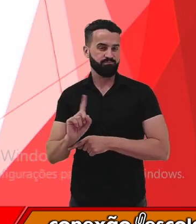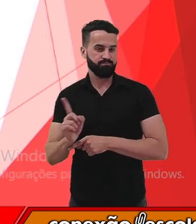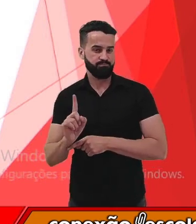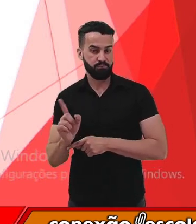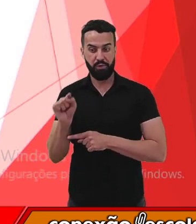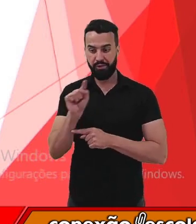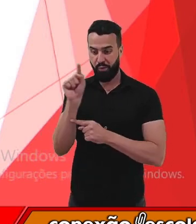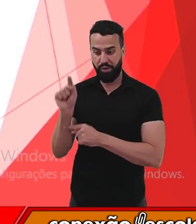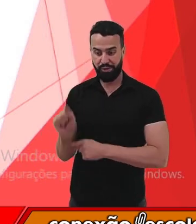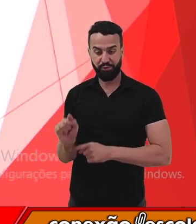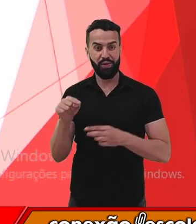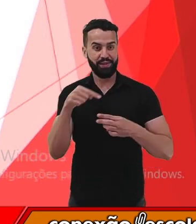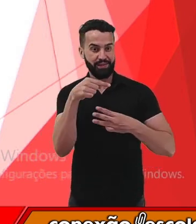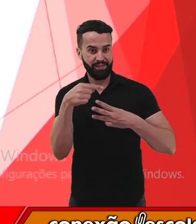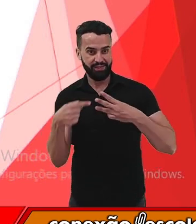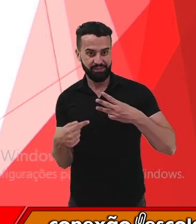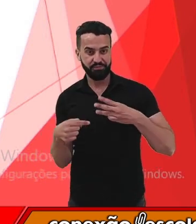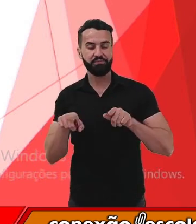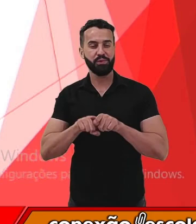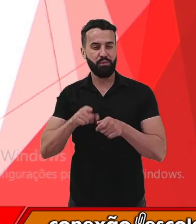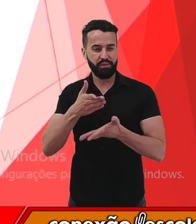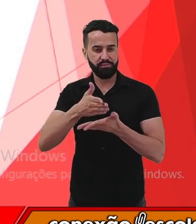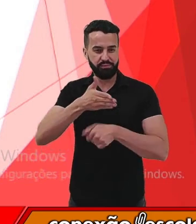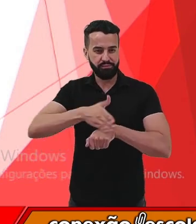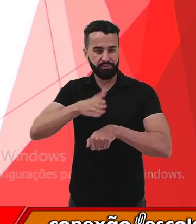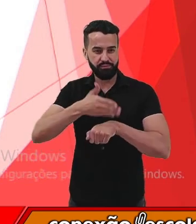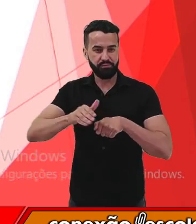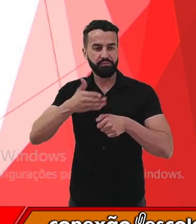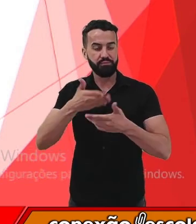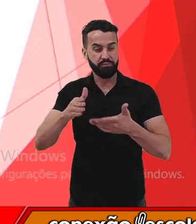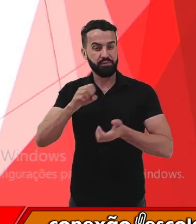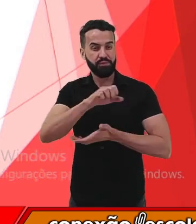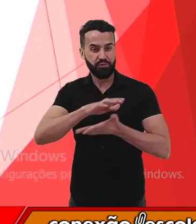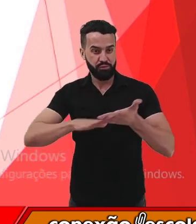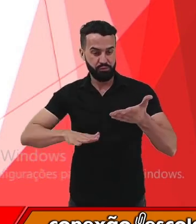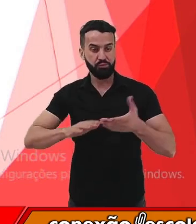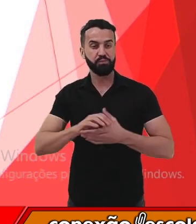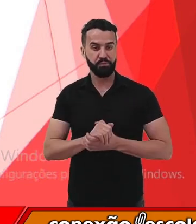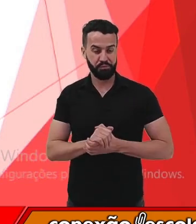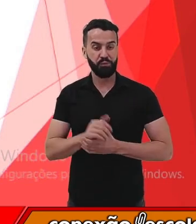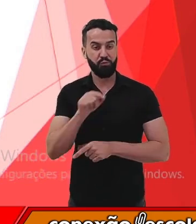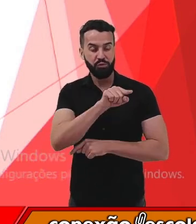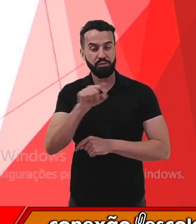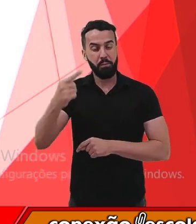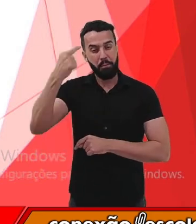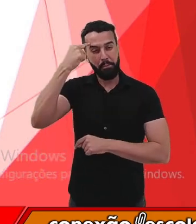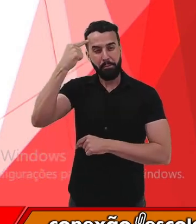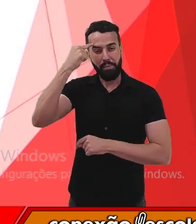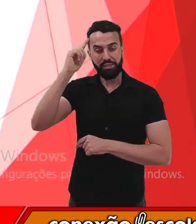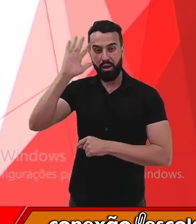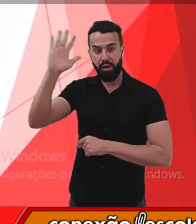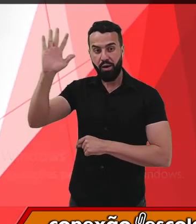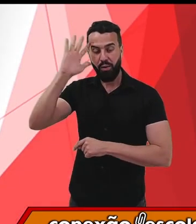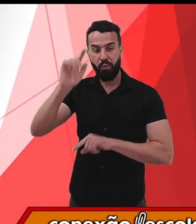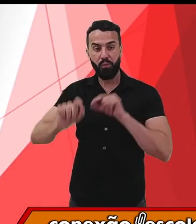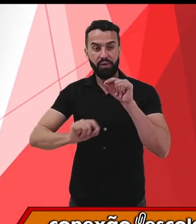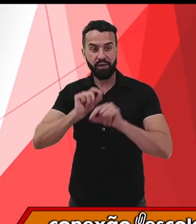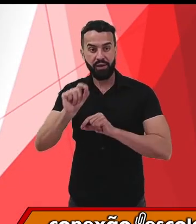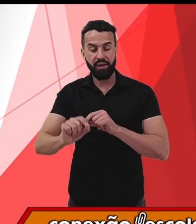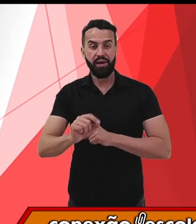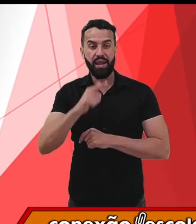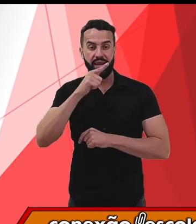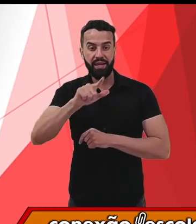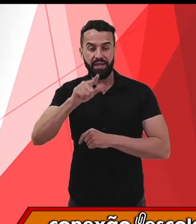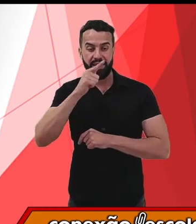né? E alguns exercícios. Muito simples. A gente precisa pensar que quando a gente trabalha com a língua